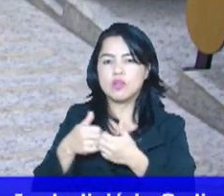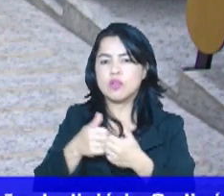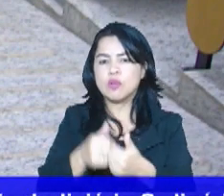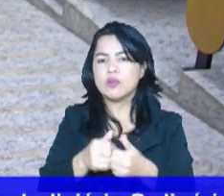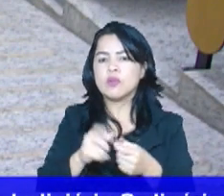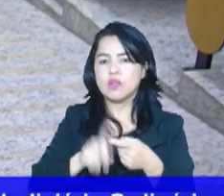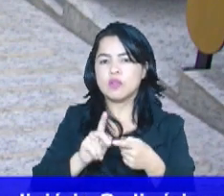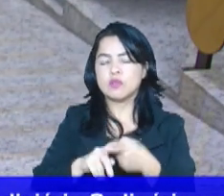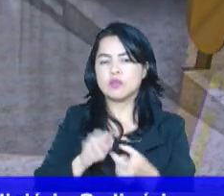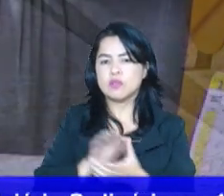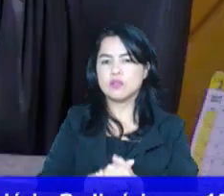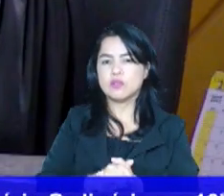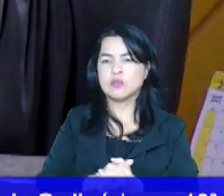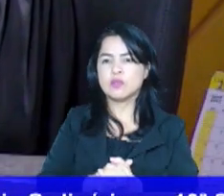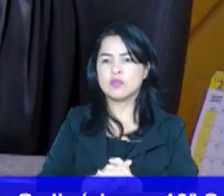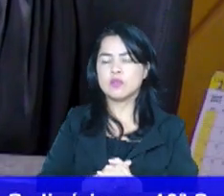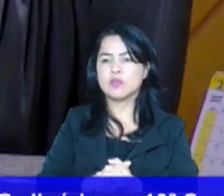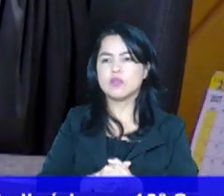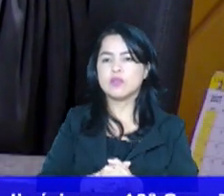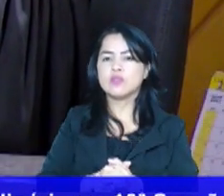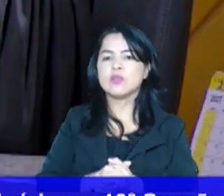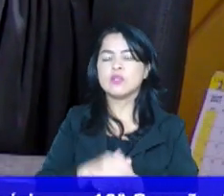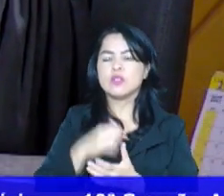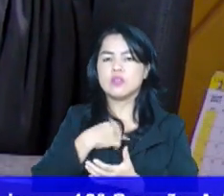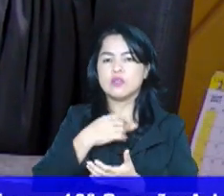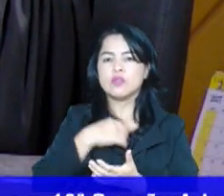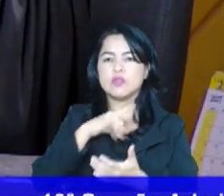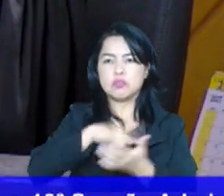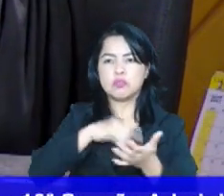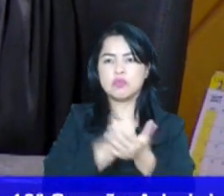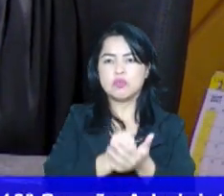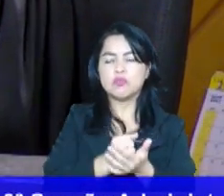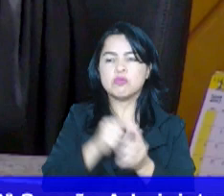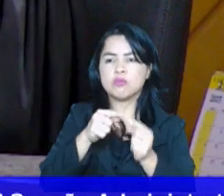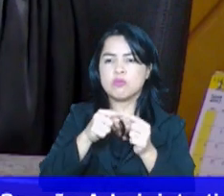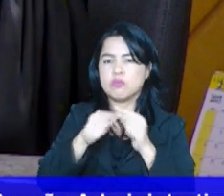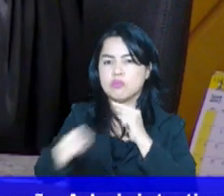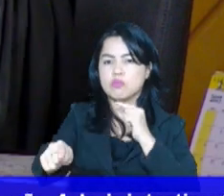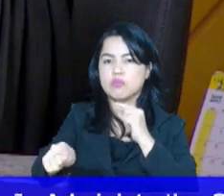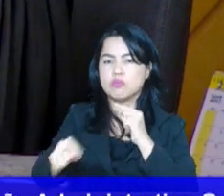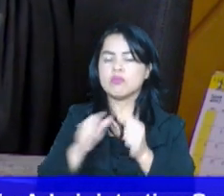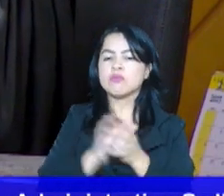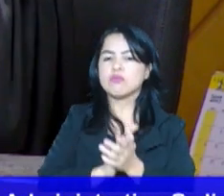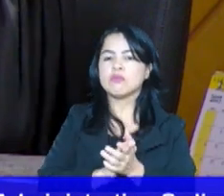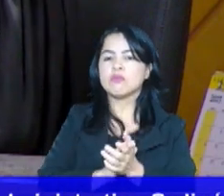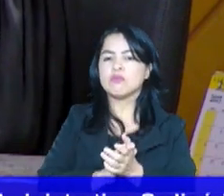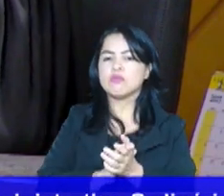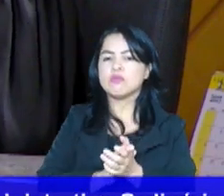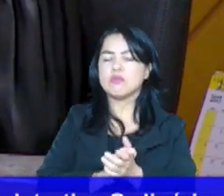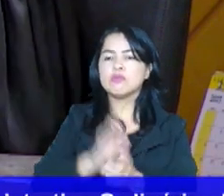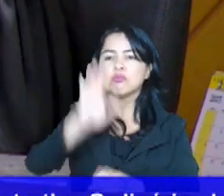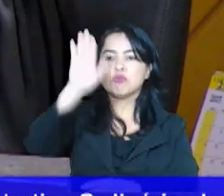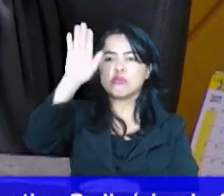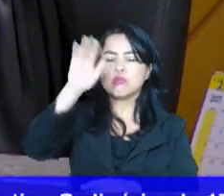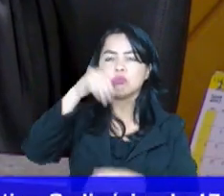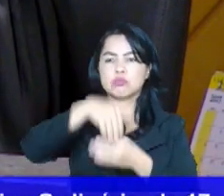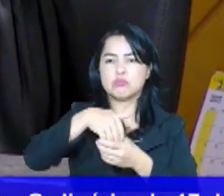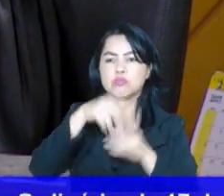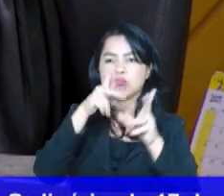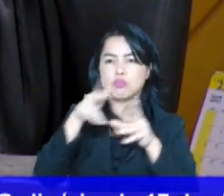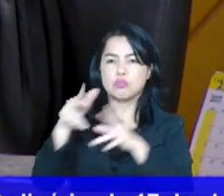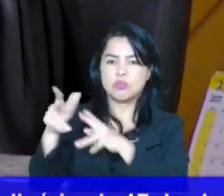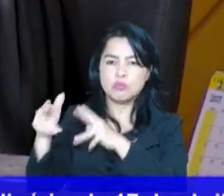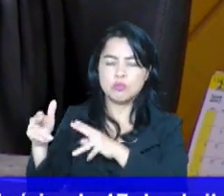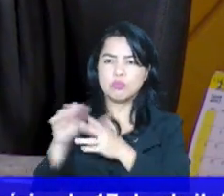presidente. Então, um recurso conhecido e rejeitado a unanimidade nos termos do voto proferido pelo